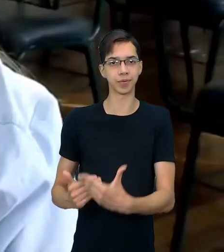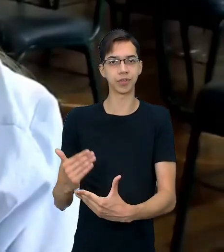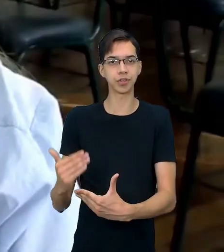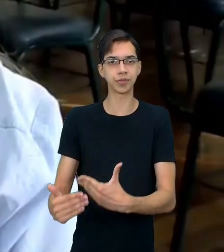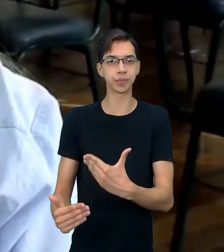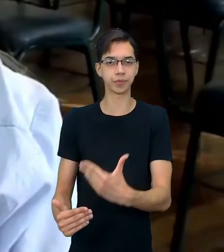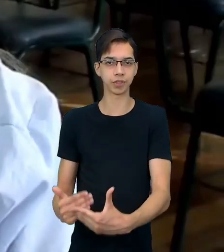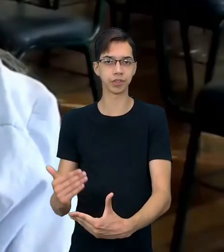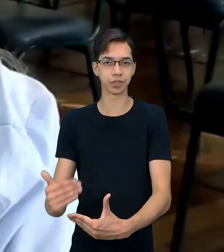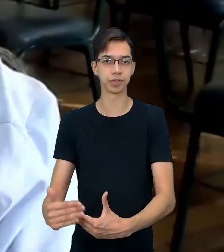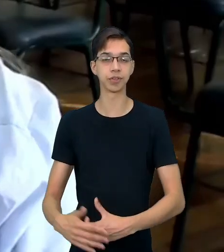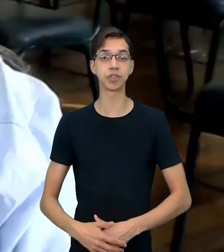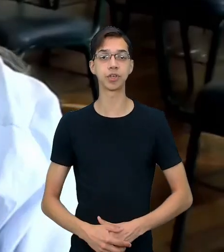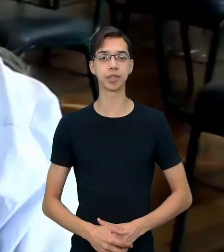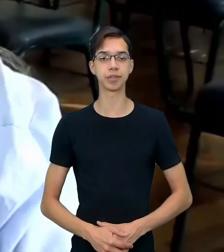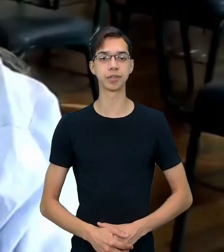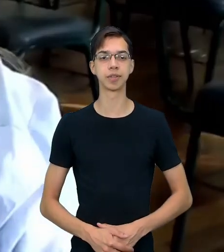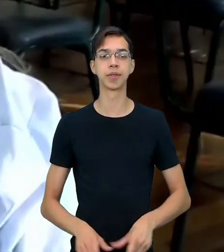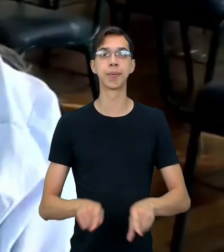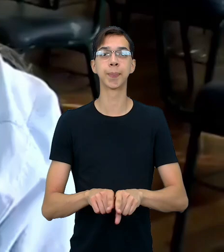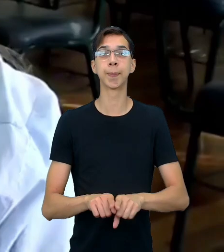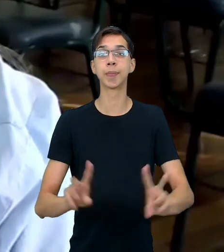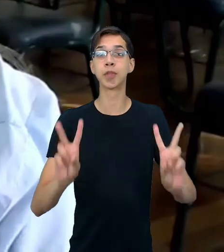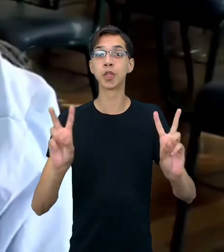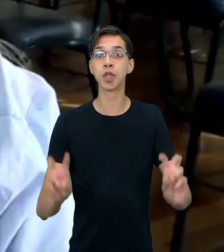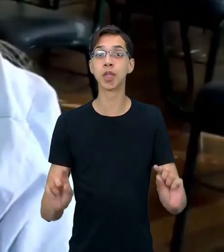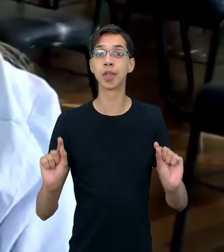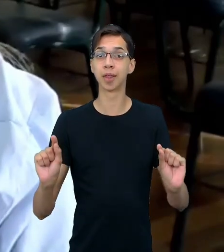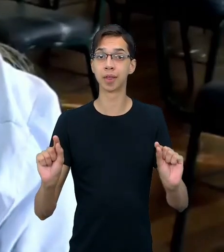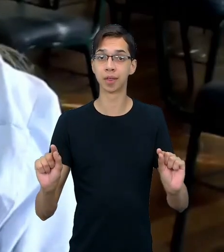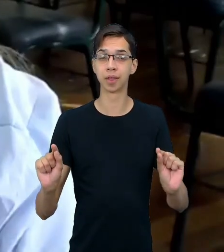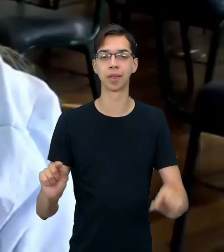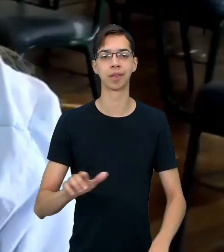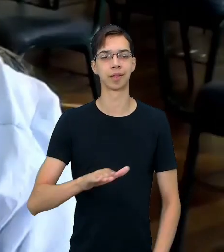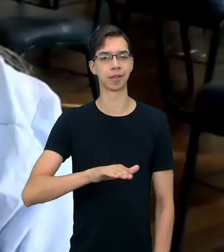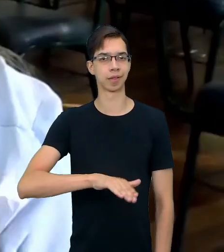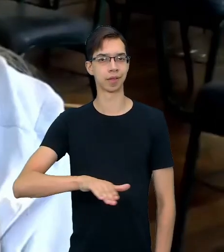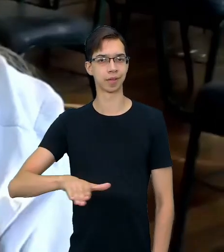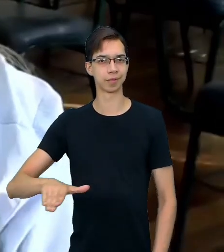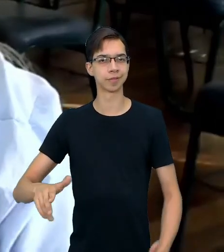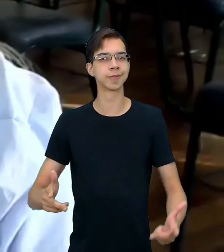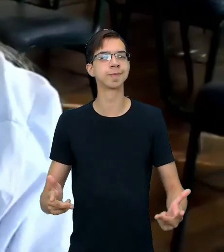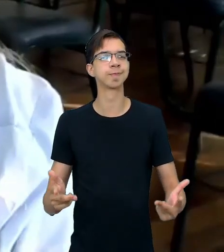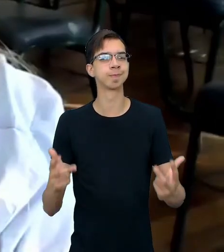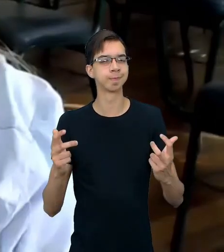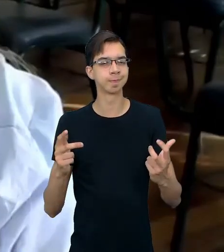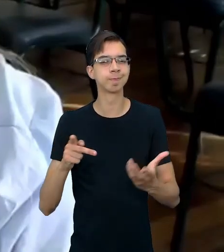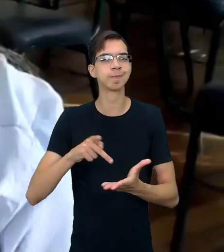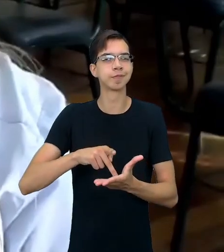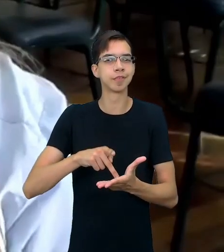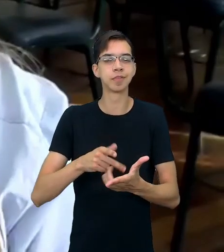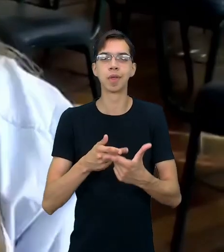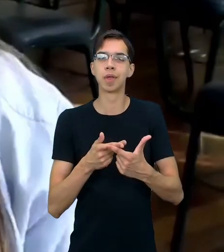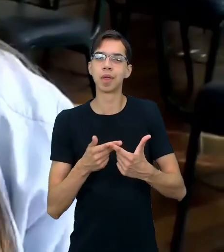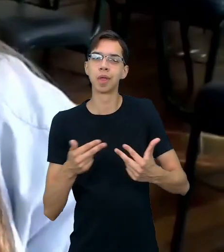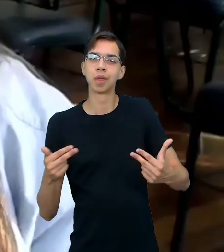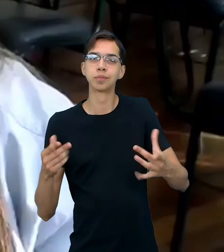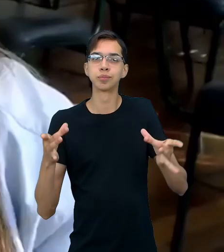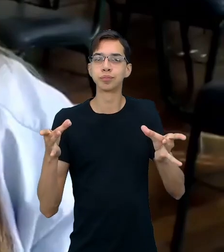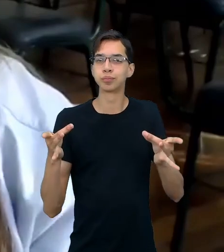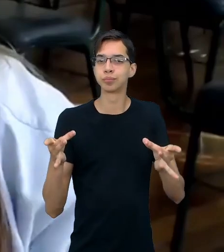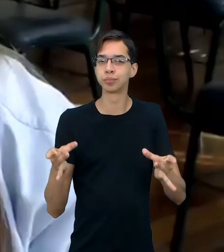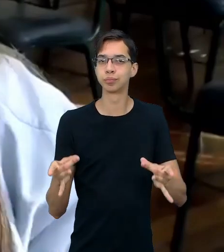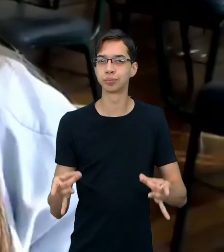a figura, né? Então, a gente precisa ver se as crianças já reconhecem algumas propriedades, se ela já